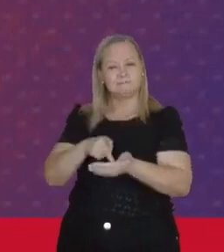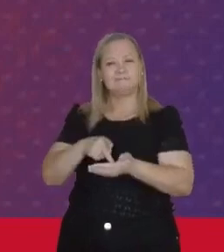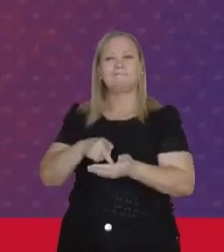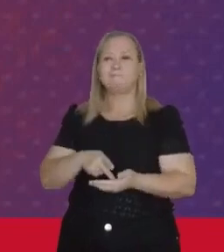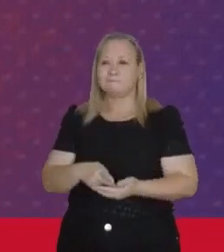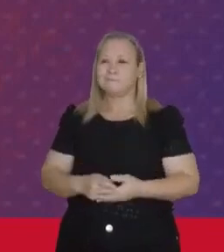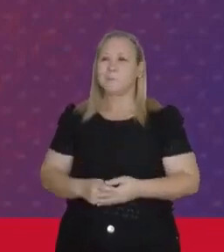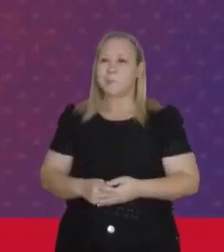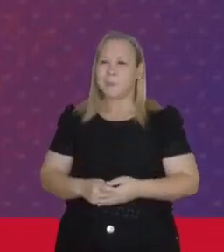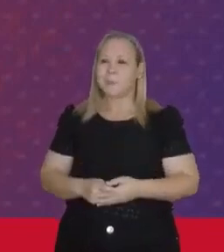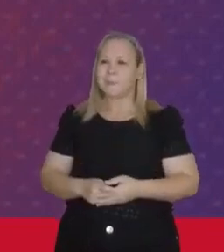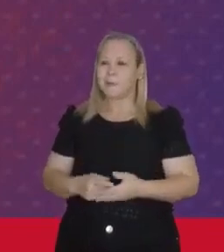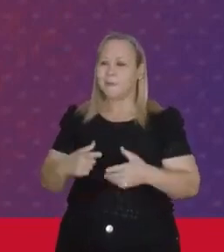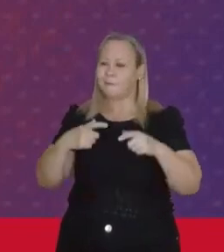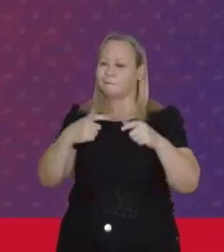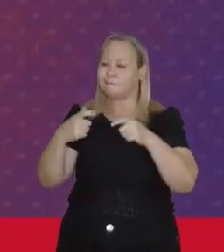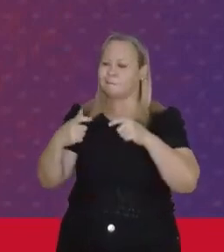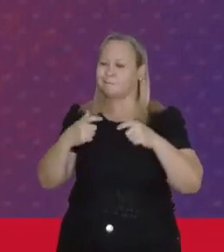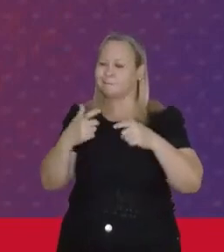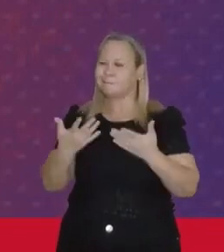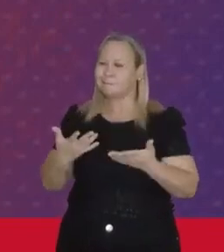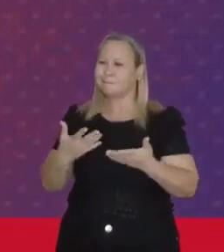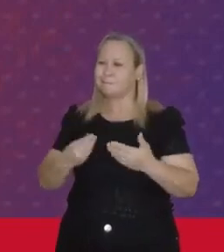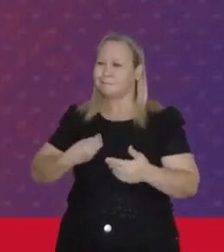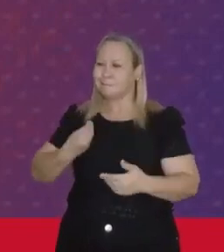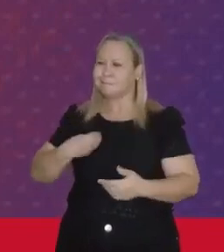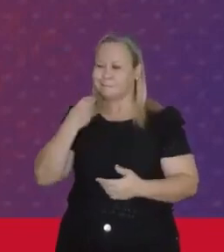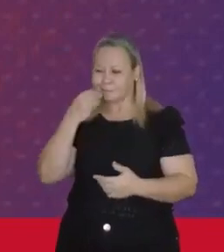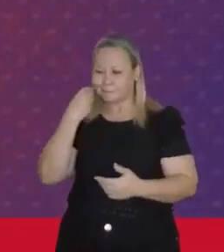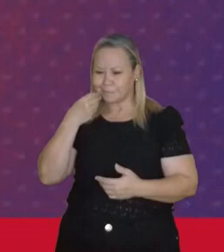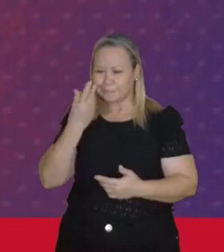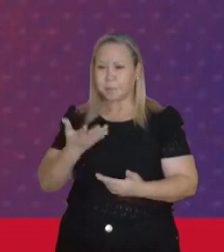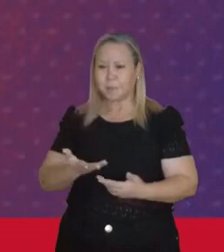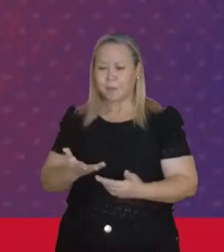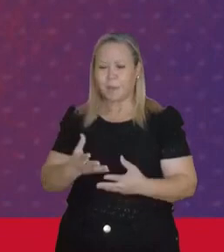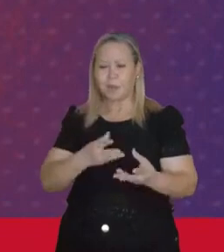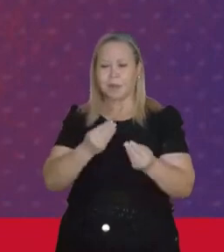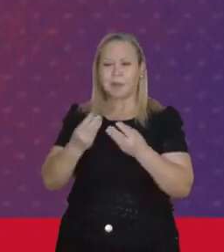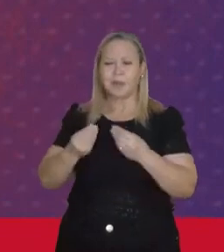assim, localizando, né, o tanto de que